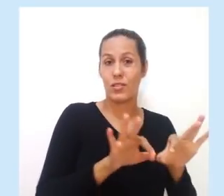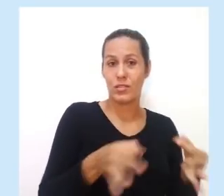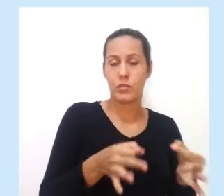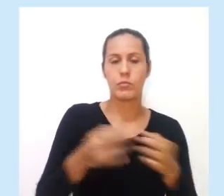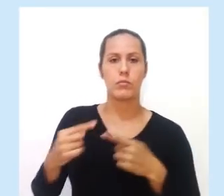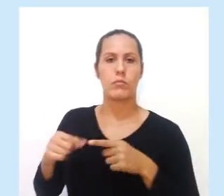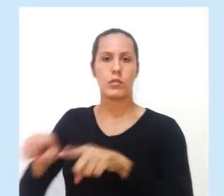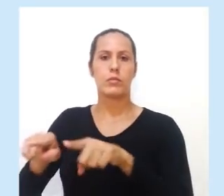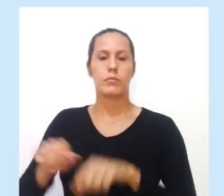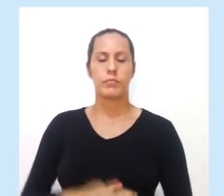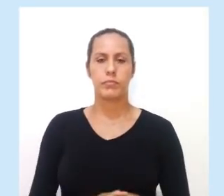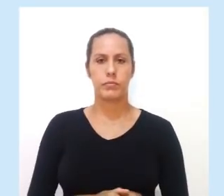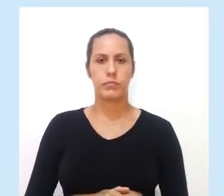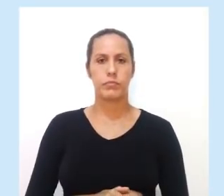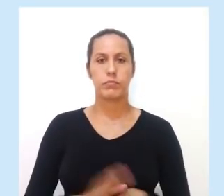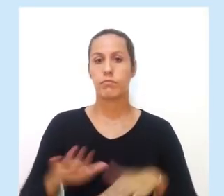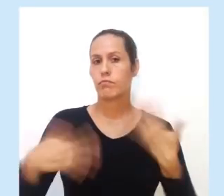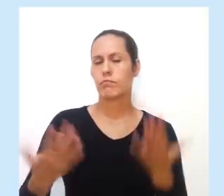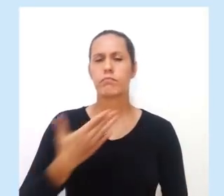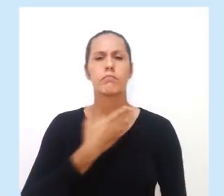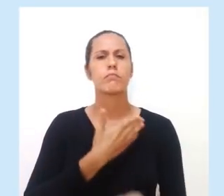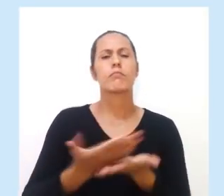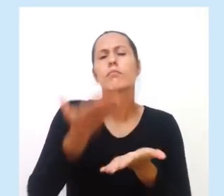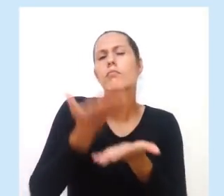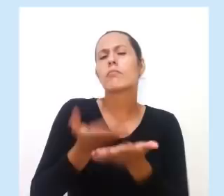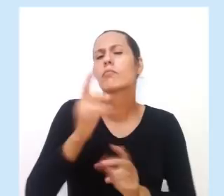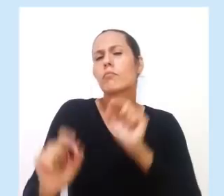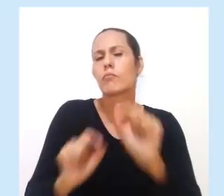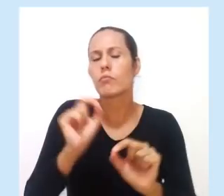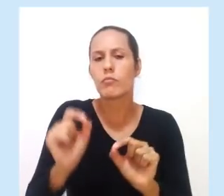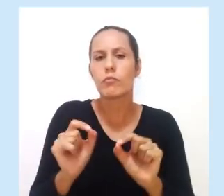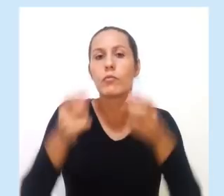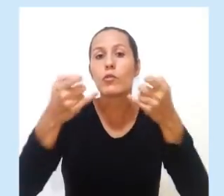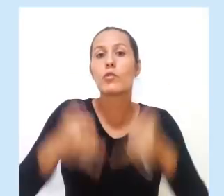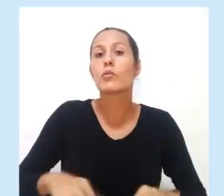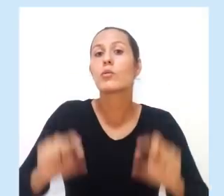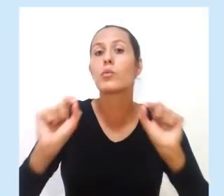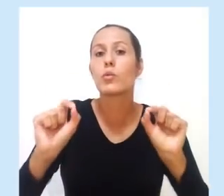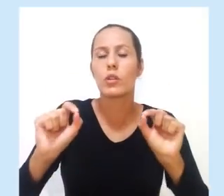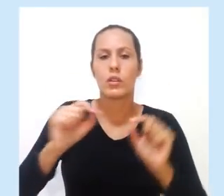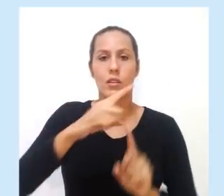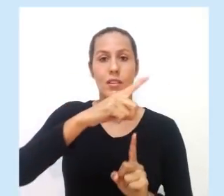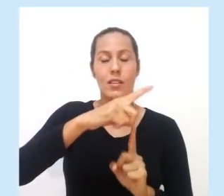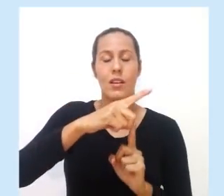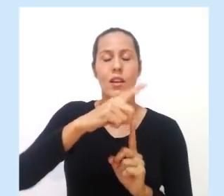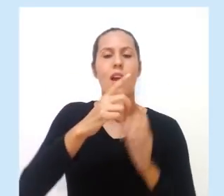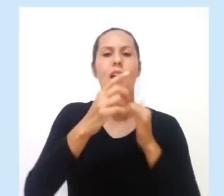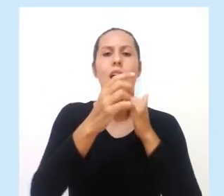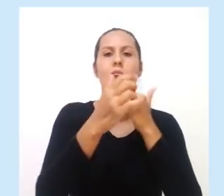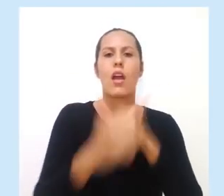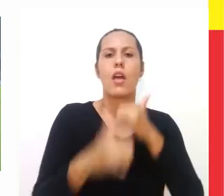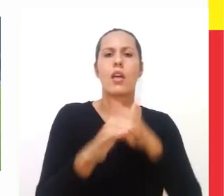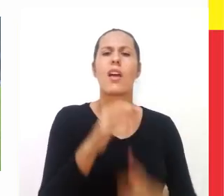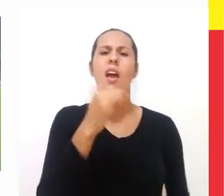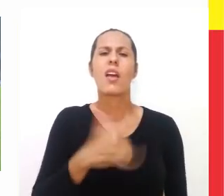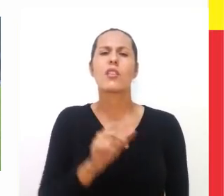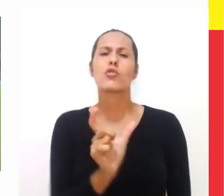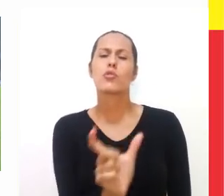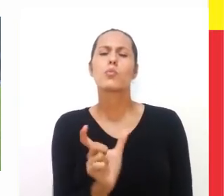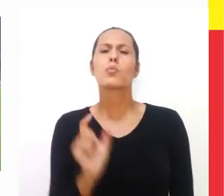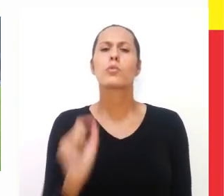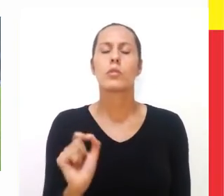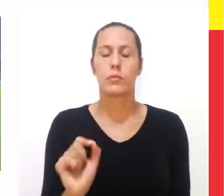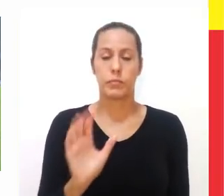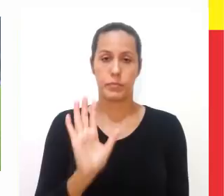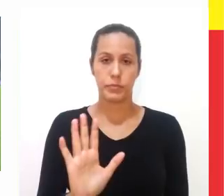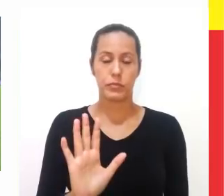e paralelo. Então, para começar a nossa aula, eu vou abordar um pouco sobre o que é energia. Energia, de uma